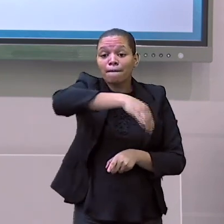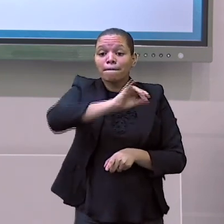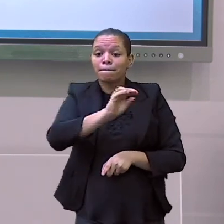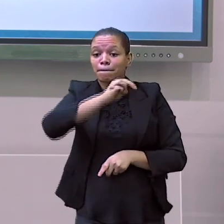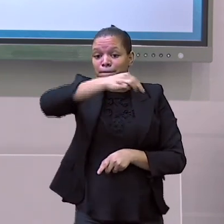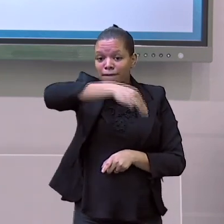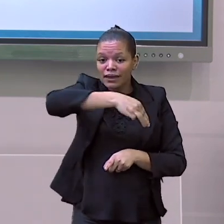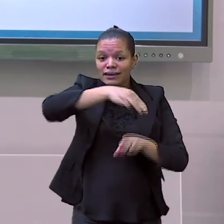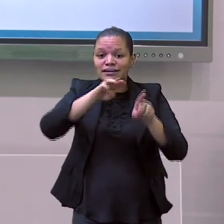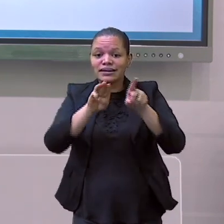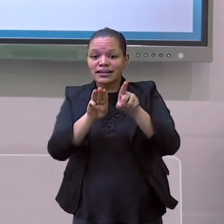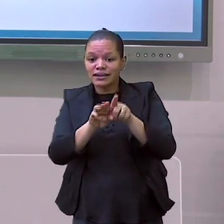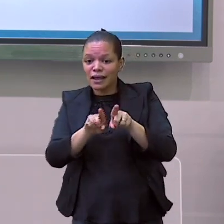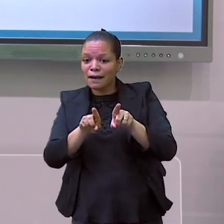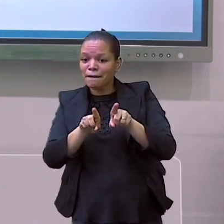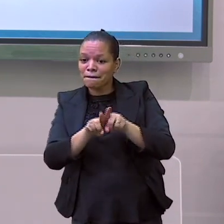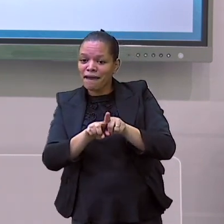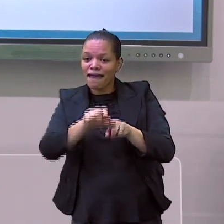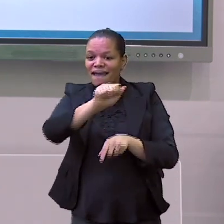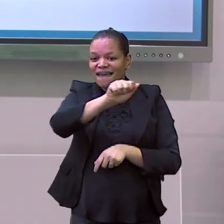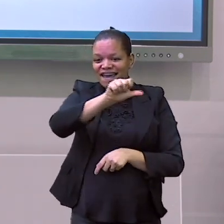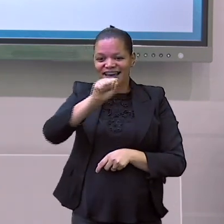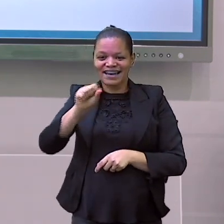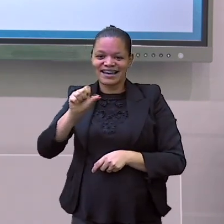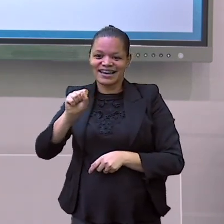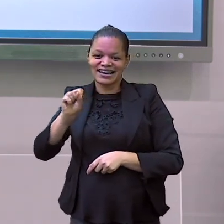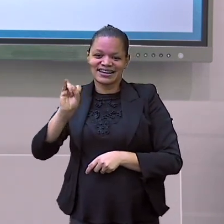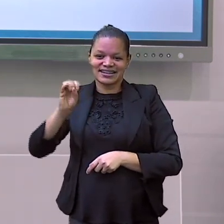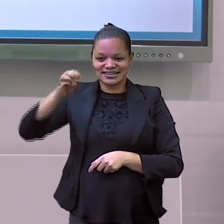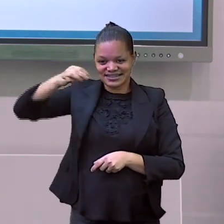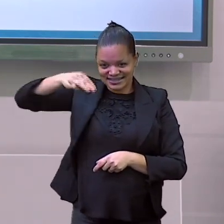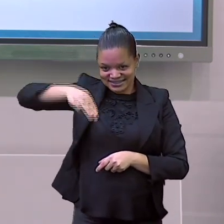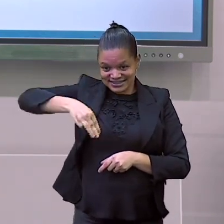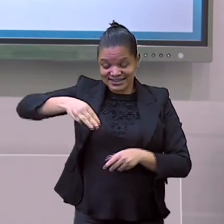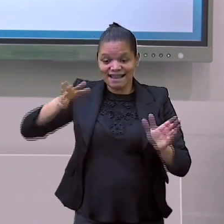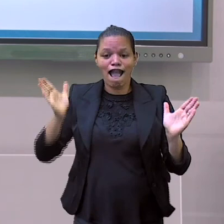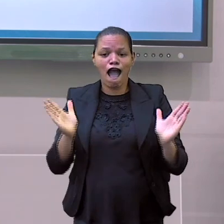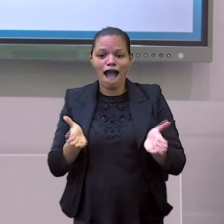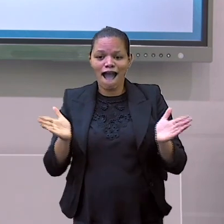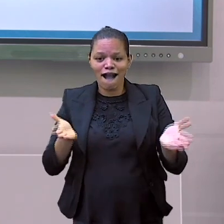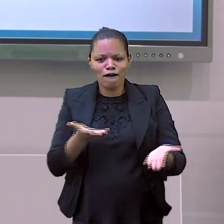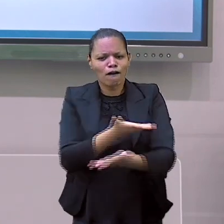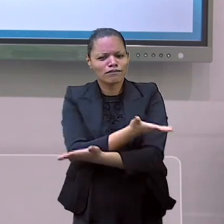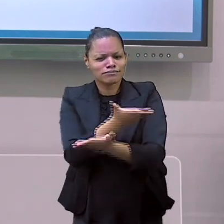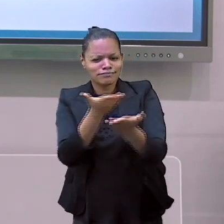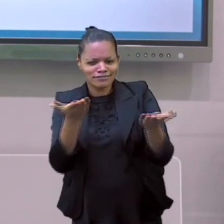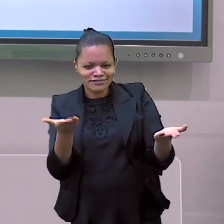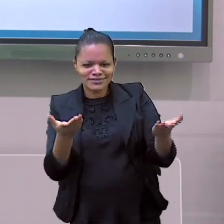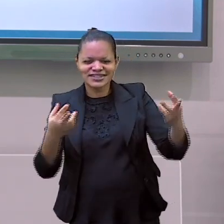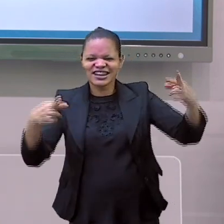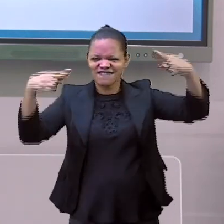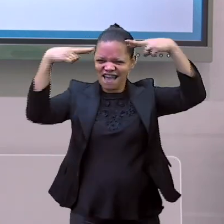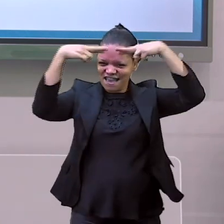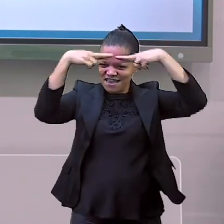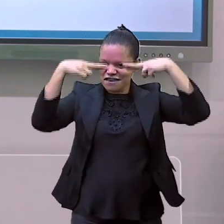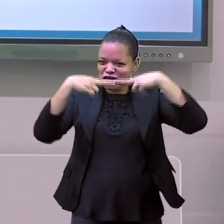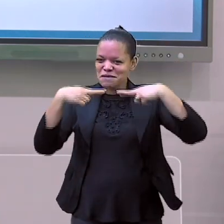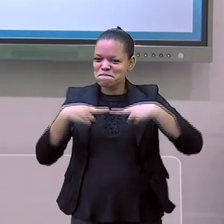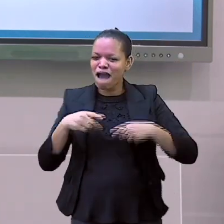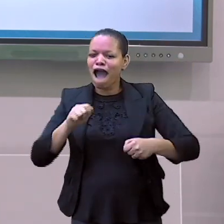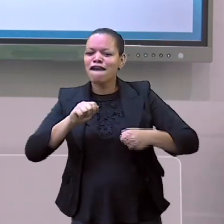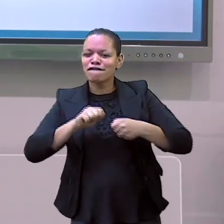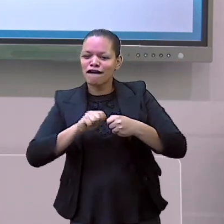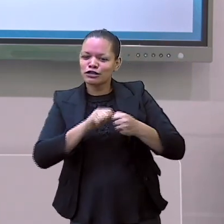Primeiro você pensa e depois transforma num lindo poema e não deixa de mandar para a gente no grupo do WhatsApp. E